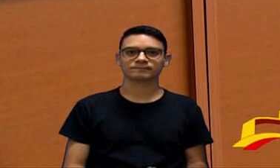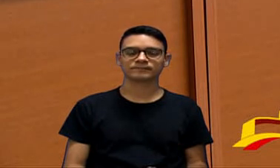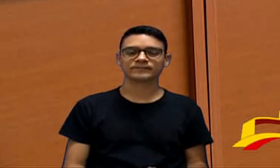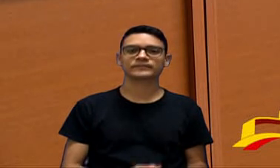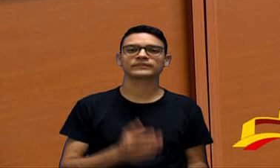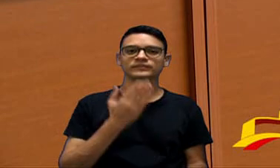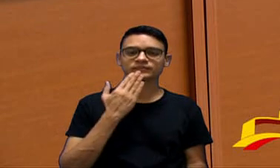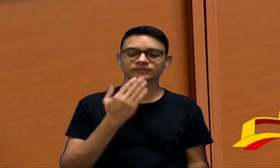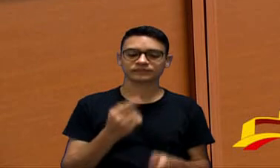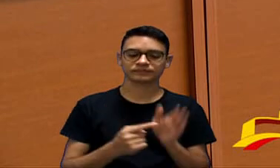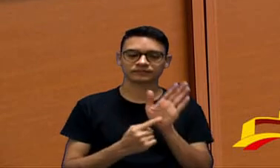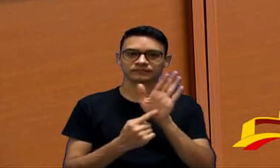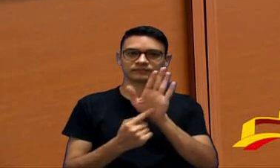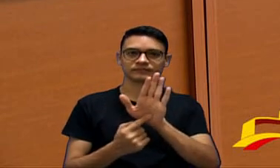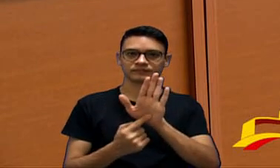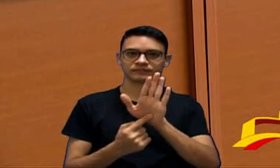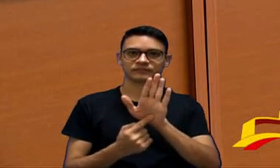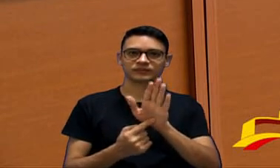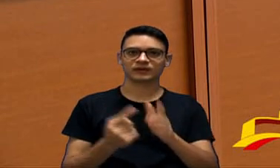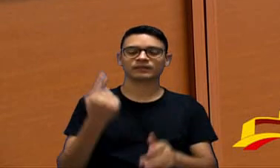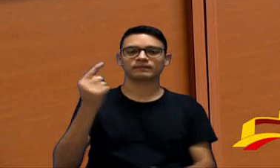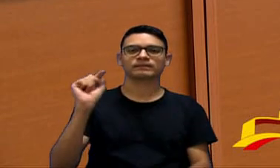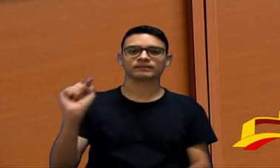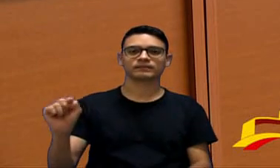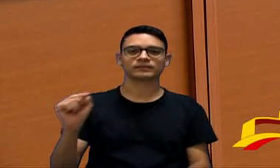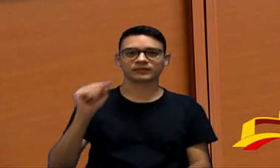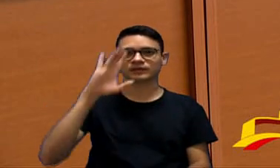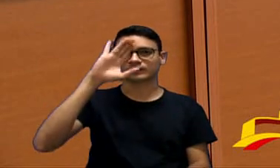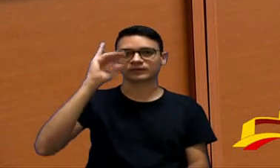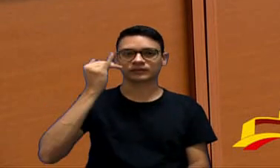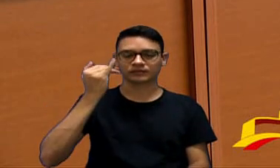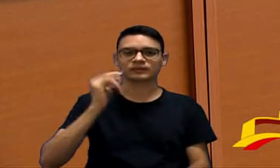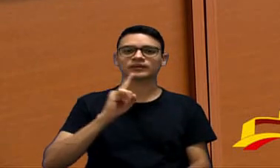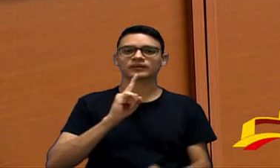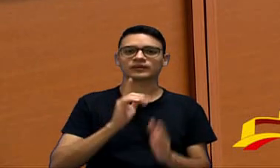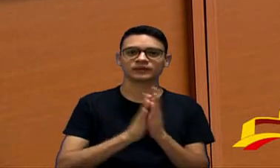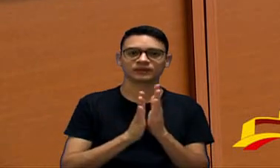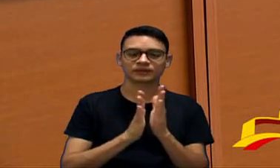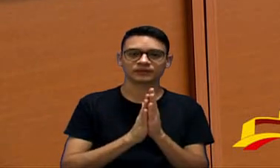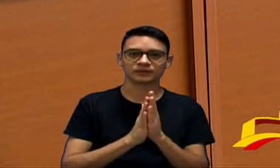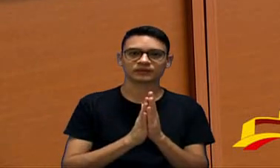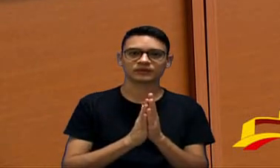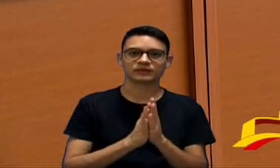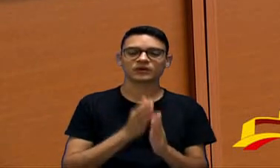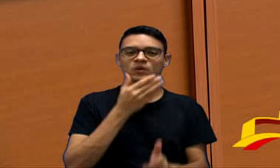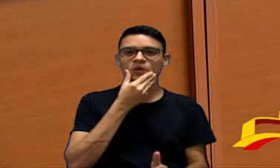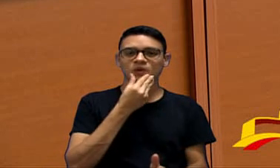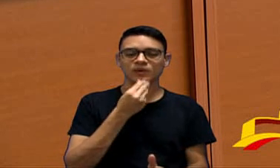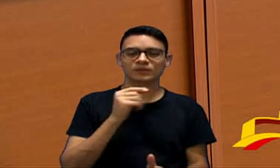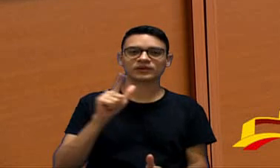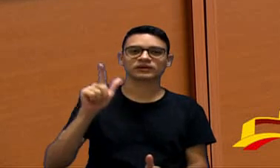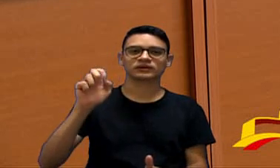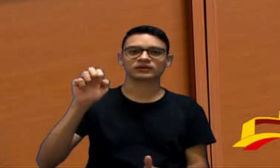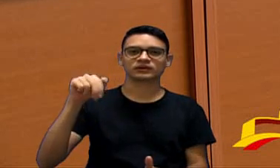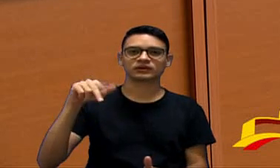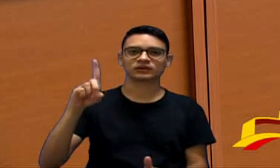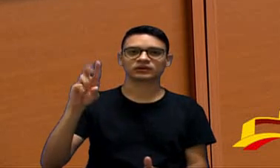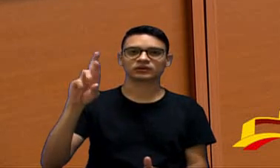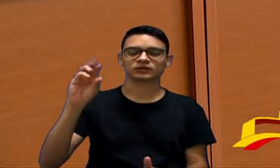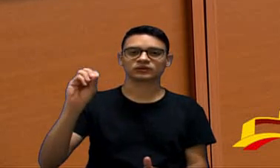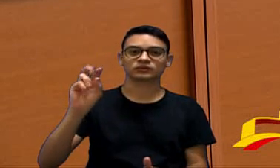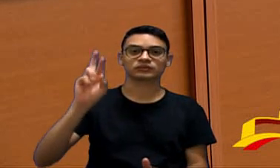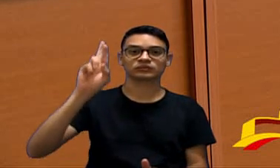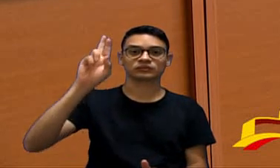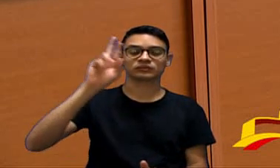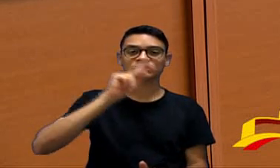Pedido de destaque, o requerimento 1000 da vereadora Iara, voto de congratulações ao senhor Leandro Soares, presidente